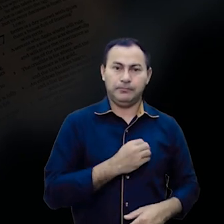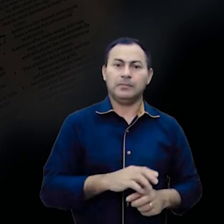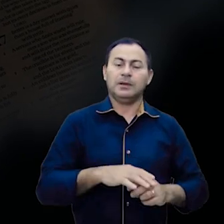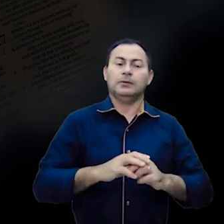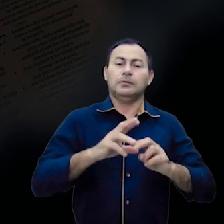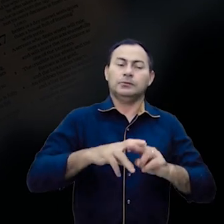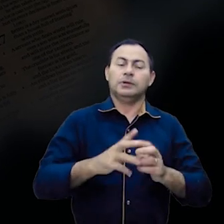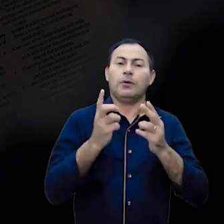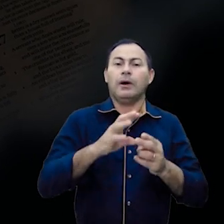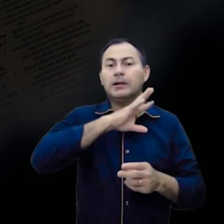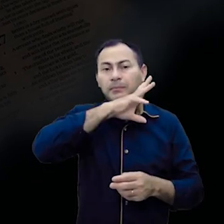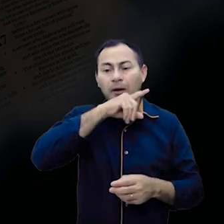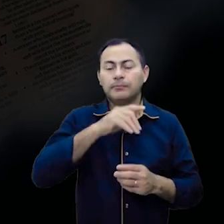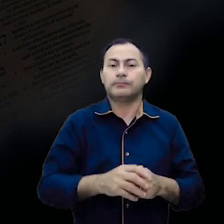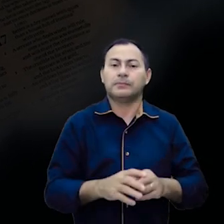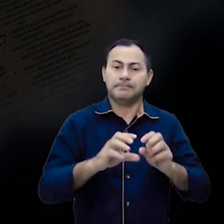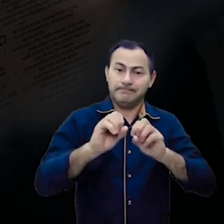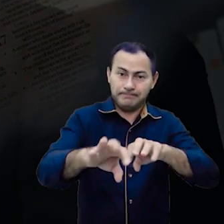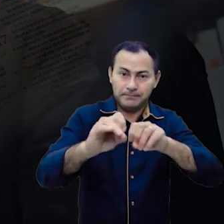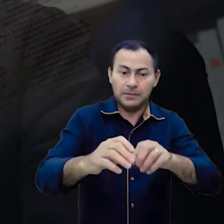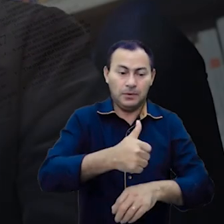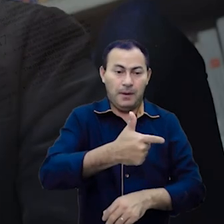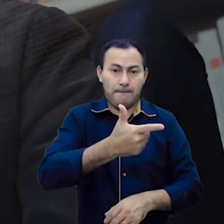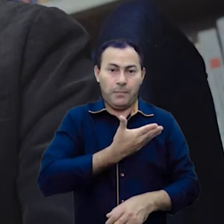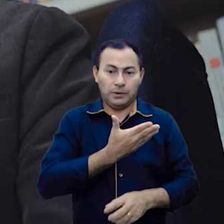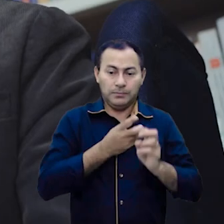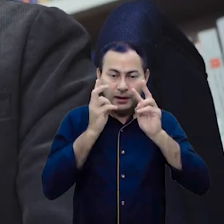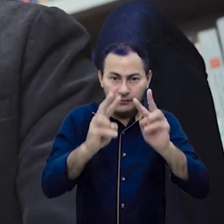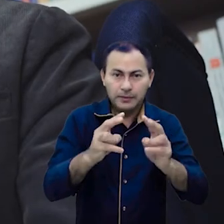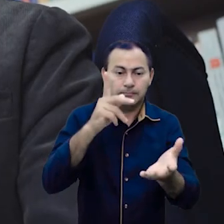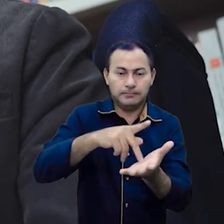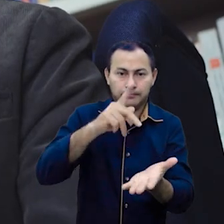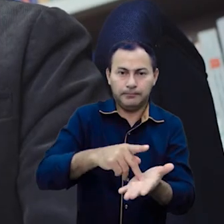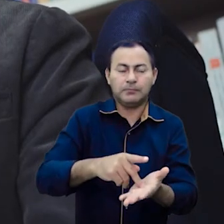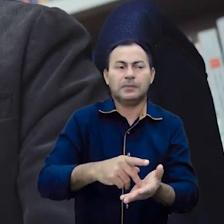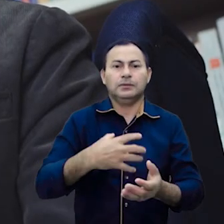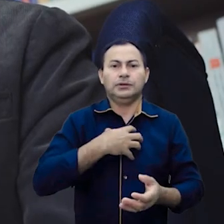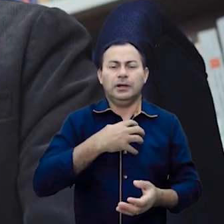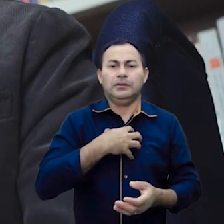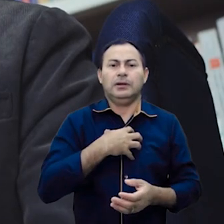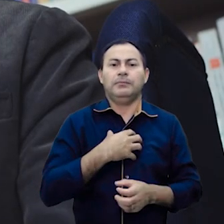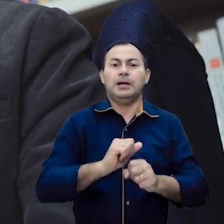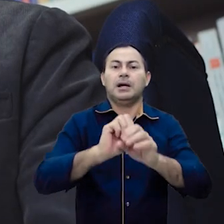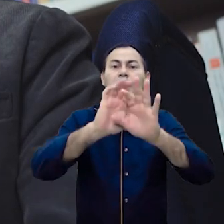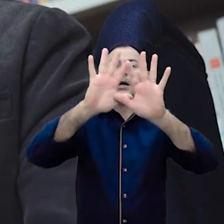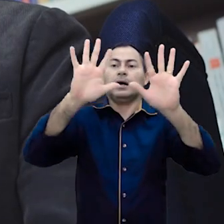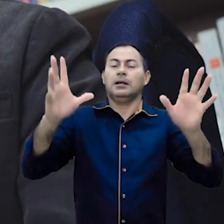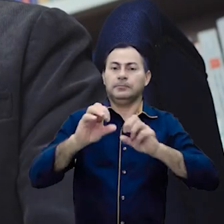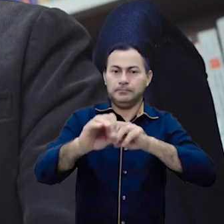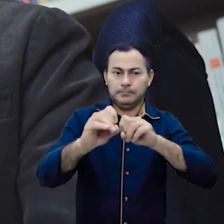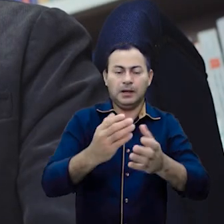pecados sobre Madeiro através desses ensinamentos dos Apóstolos vemos esta verdade de uma forma muito